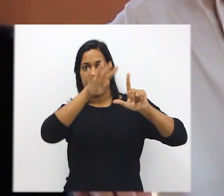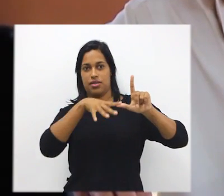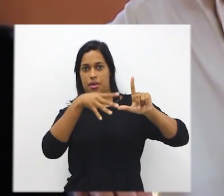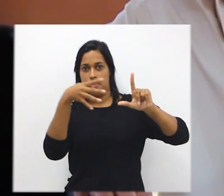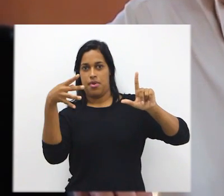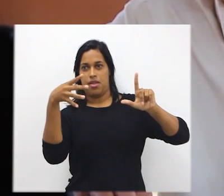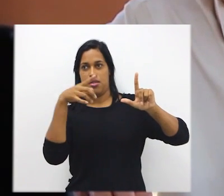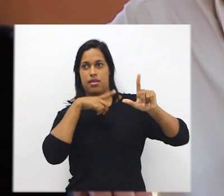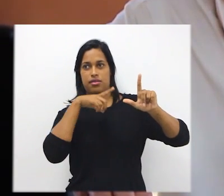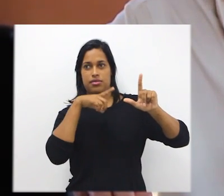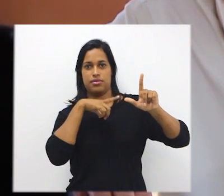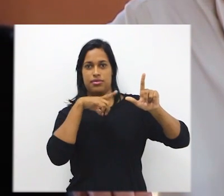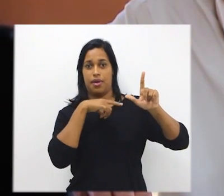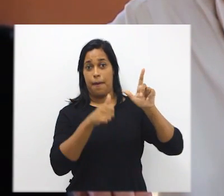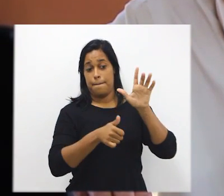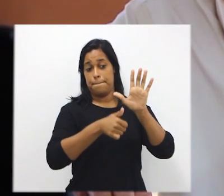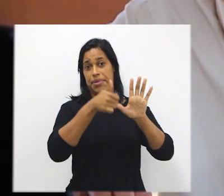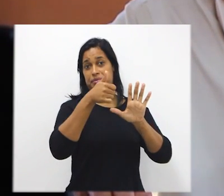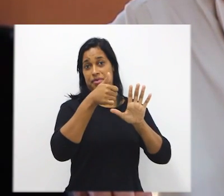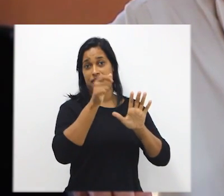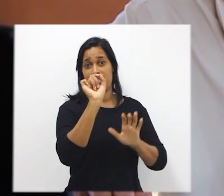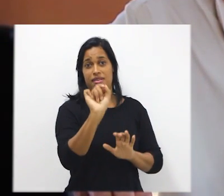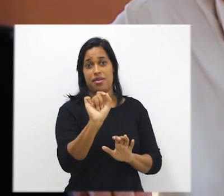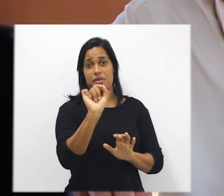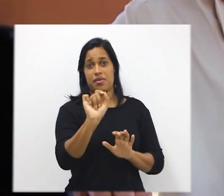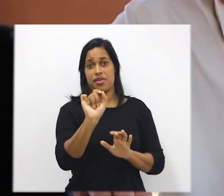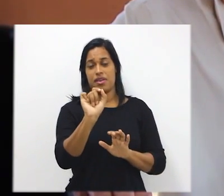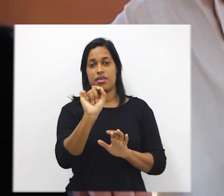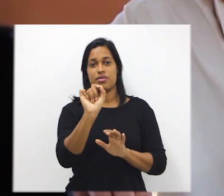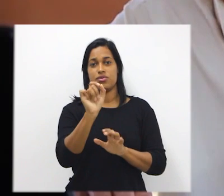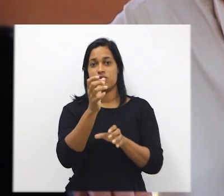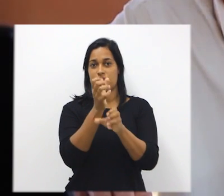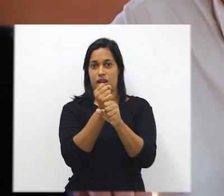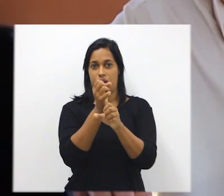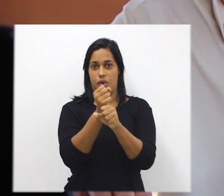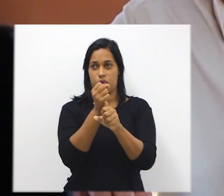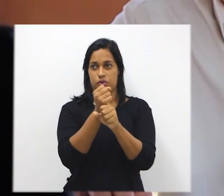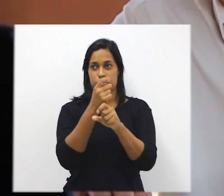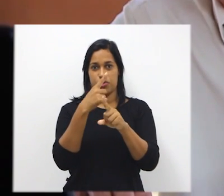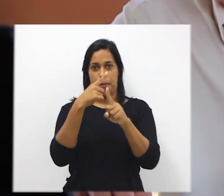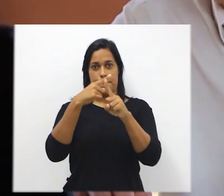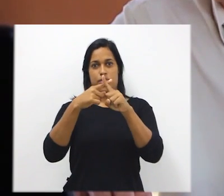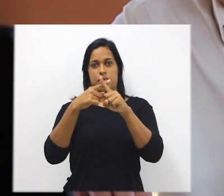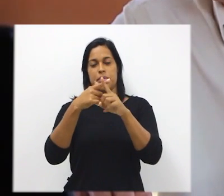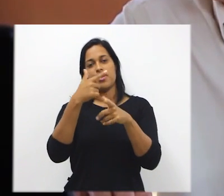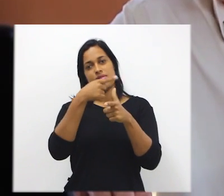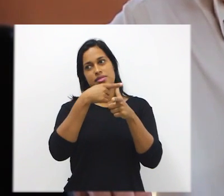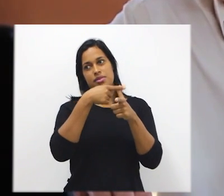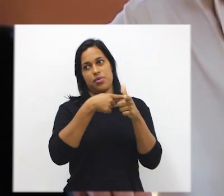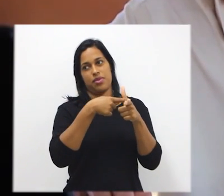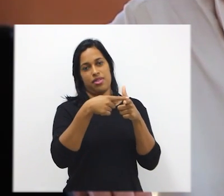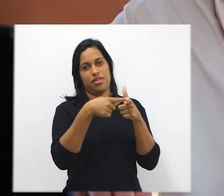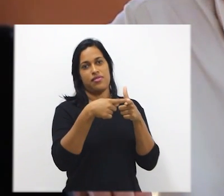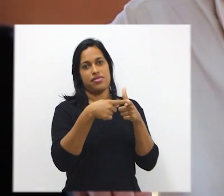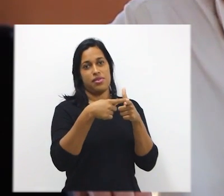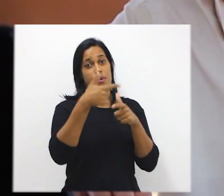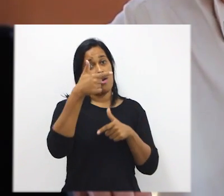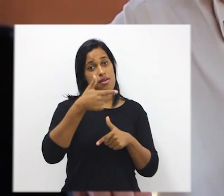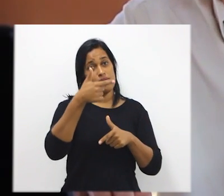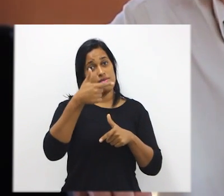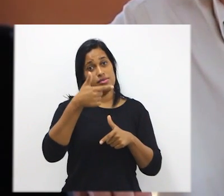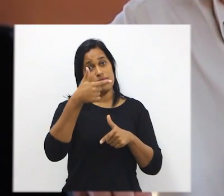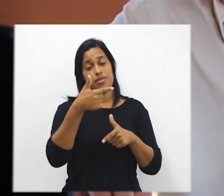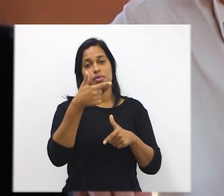exibida, você tem que a primeira prioridade são os operadores de multiplicação e divisão. E a segunda